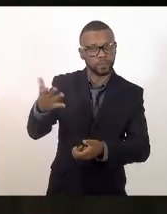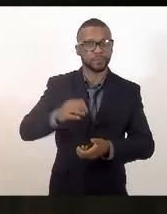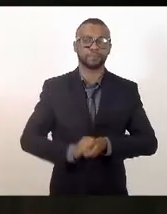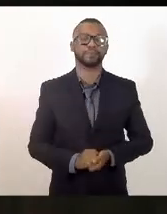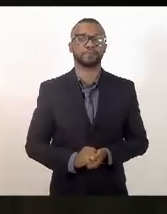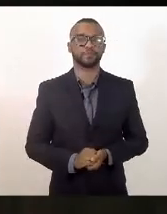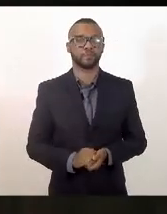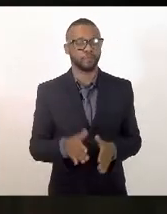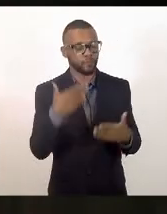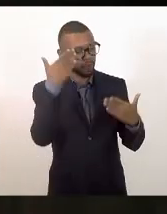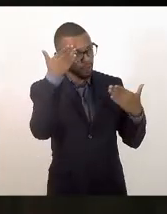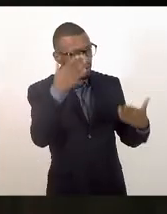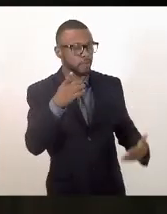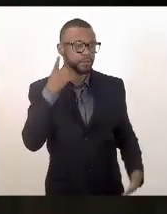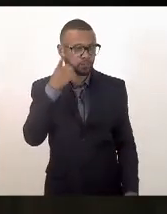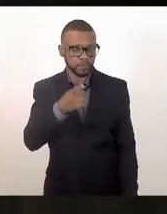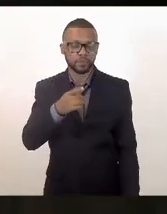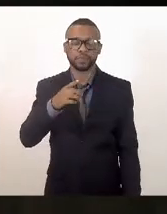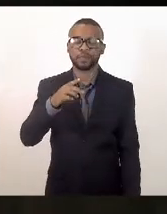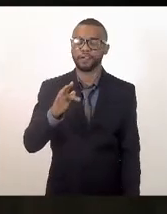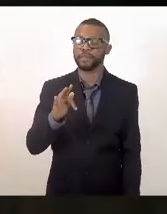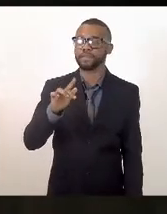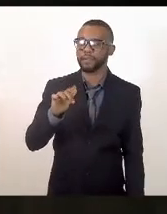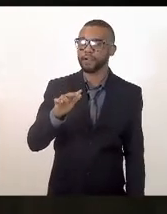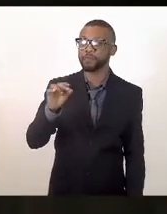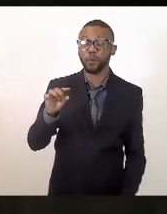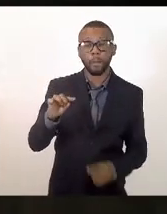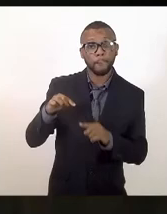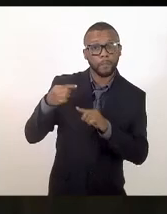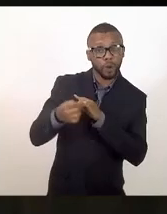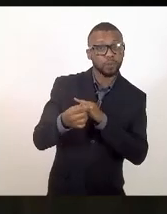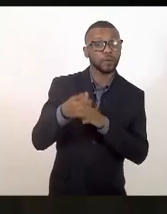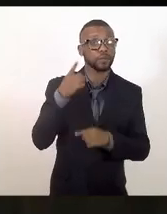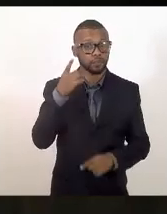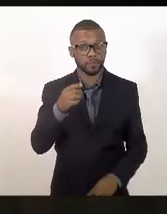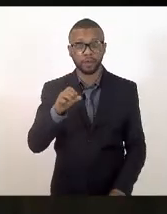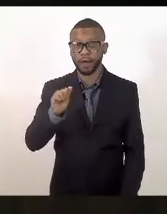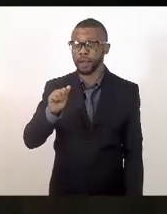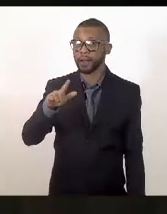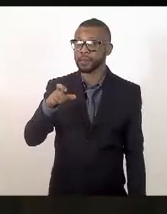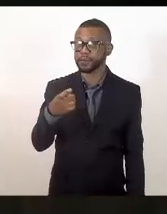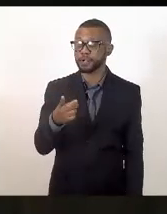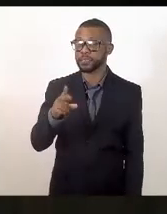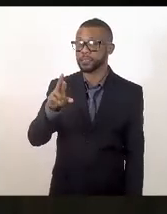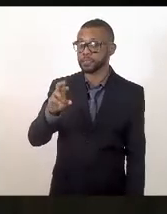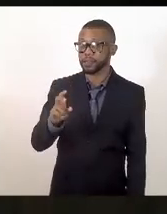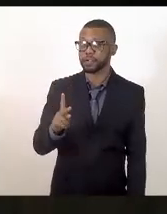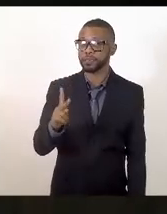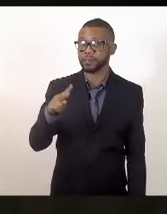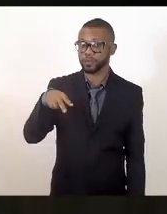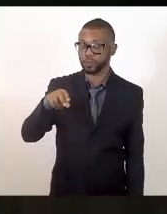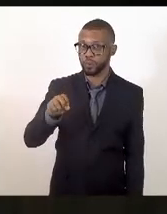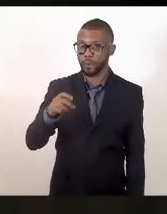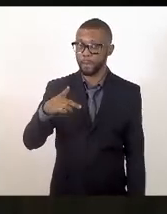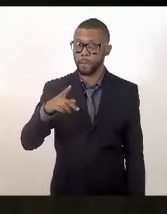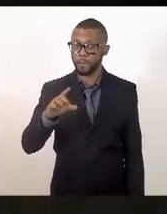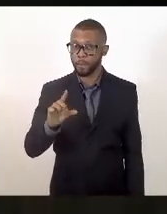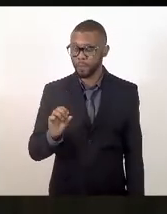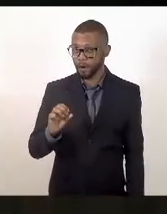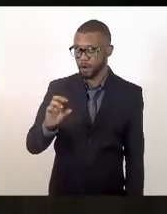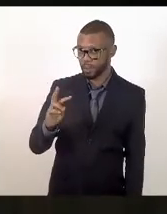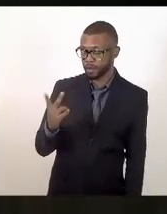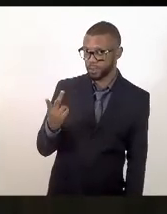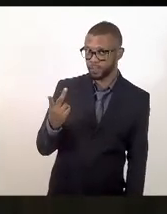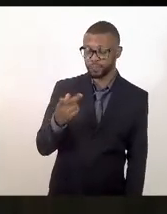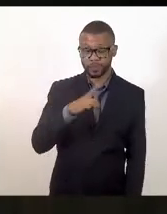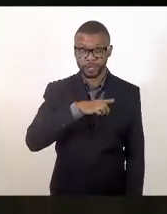Agradecendo ao deputado Flávio Serafini, próximo orador inscrito é o nobre deputado Alexandre Kinopok. Vossa Excelência tem 10 minutos para